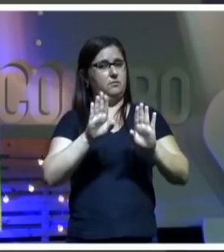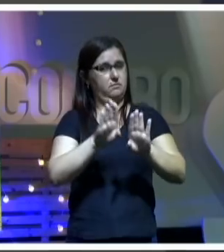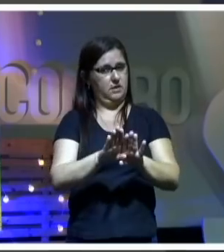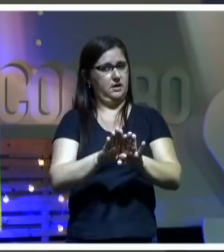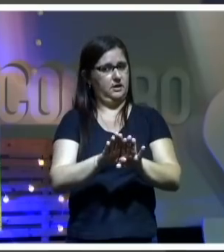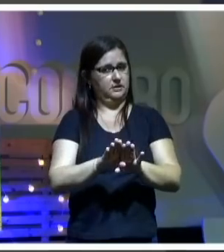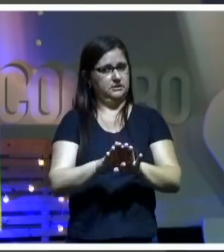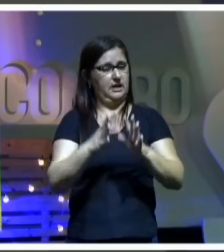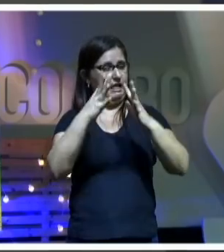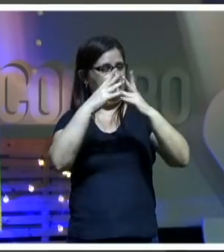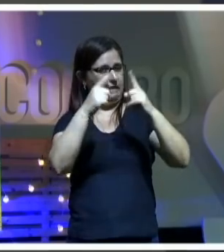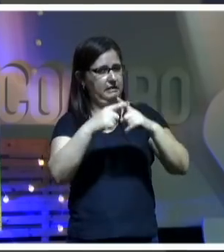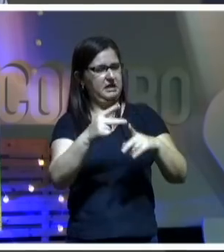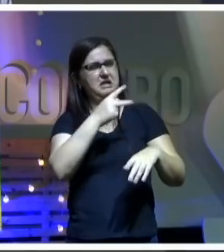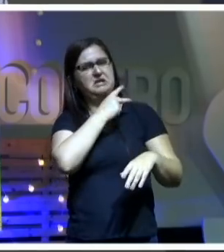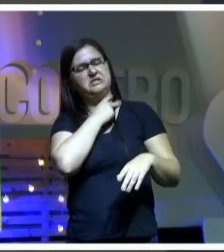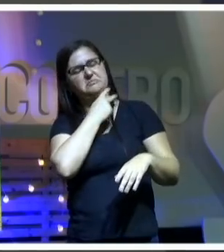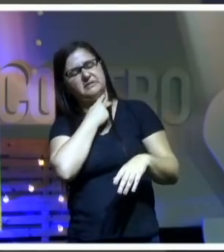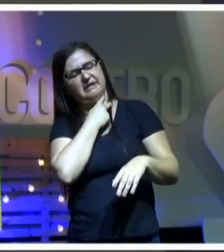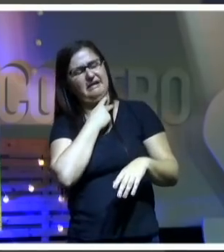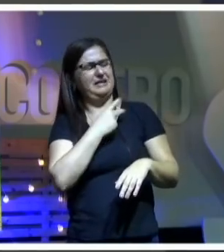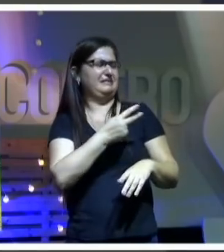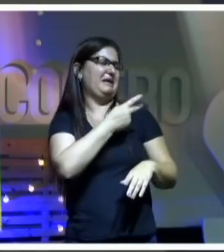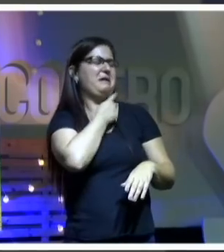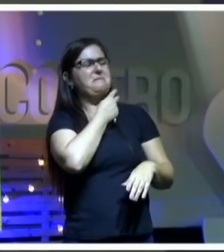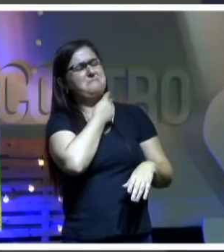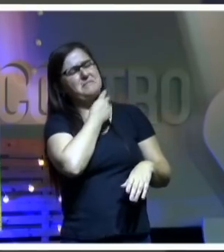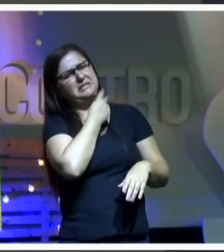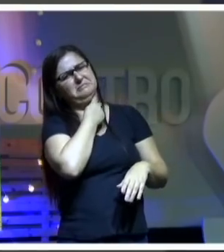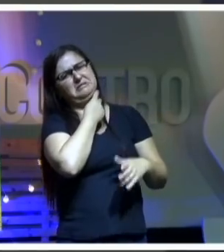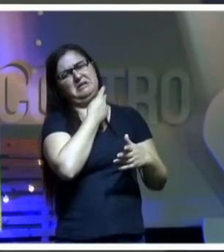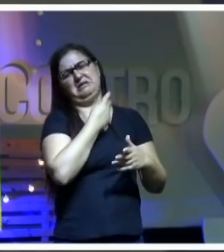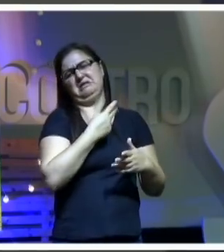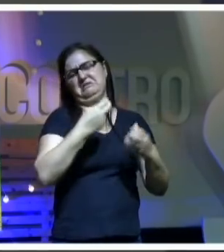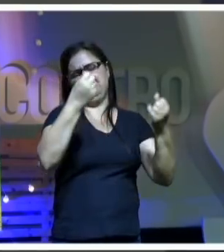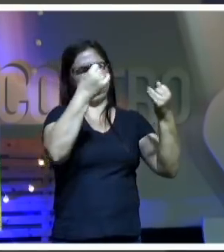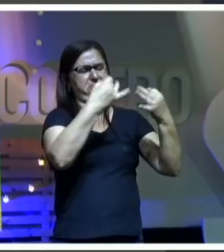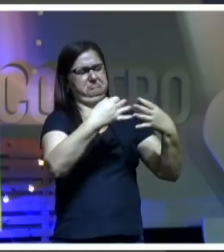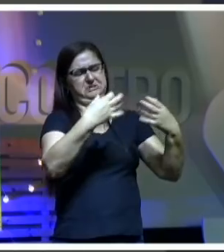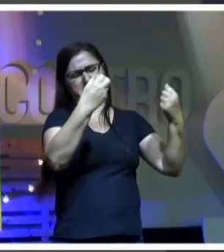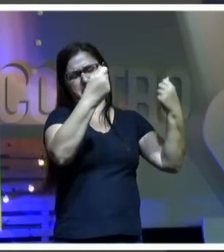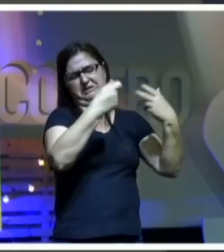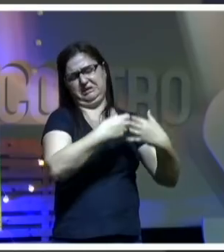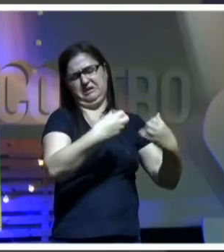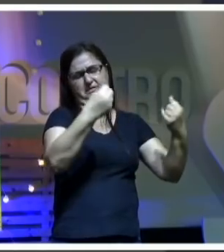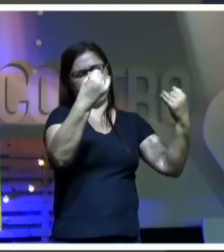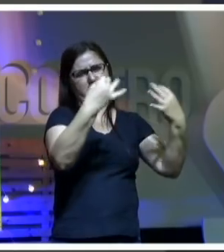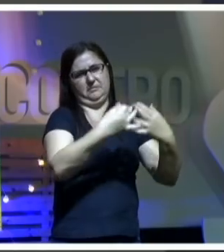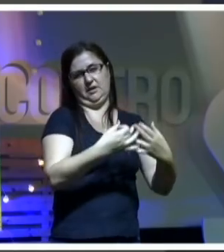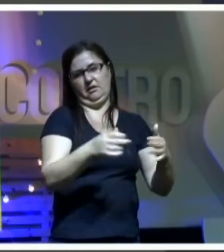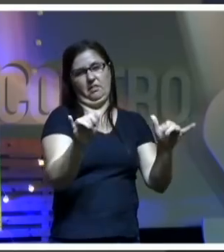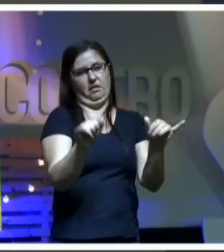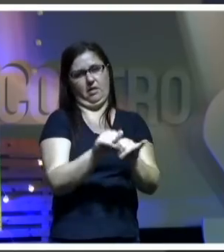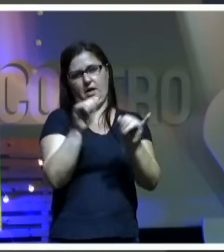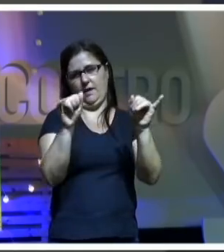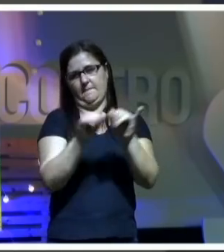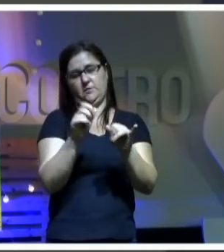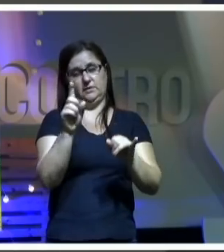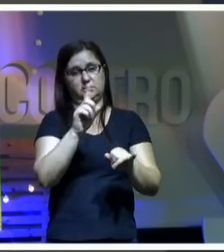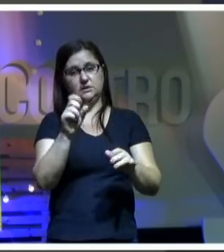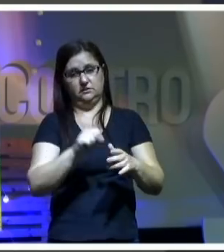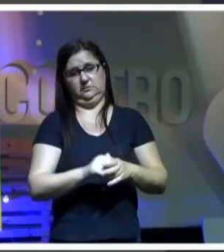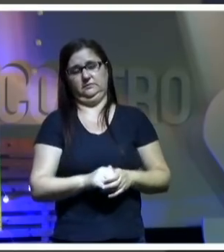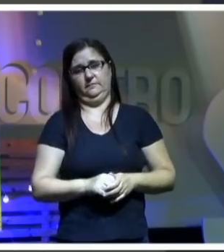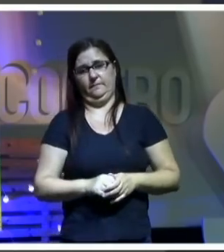e ano vocês podem falar assim é presbiteriana e falando bem do smc tudo venda casada tudo comprado e se não